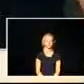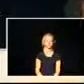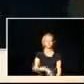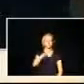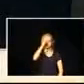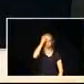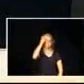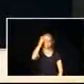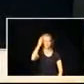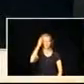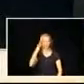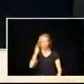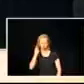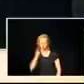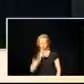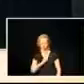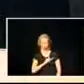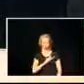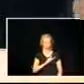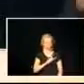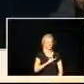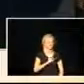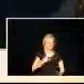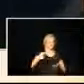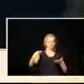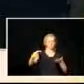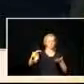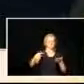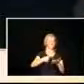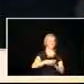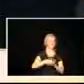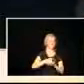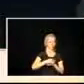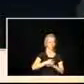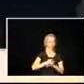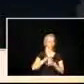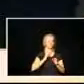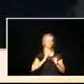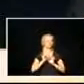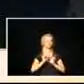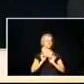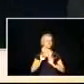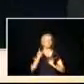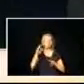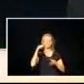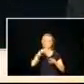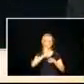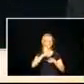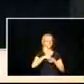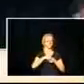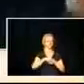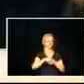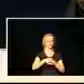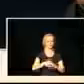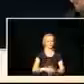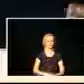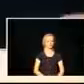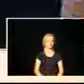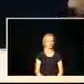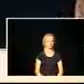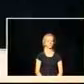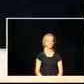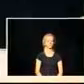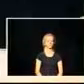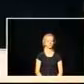Meus amigos, nós não podemos criar esse tipo de projeto. Esse tipo